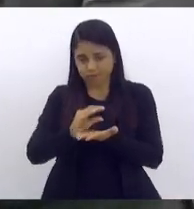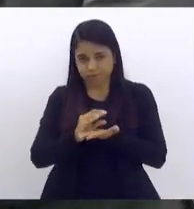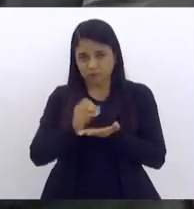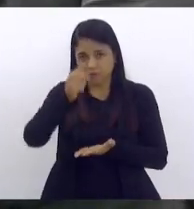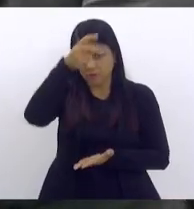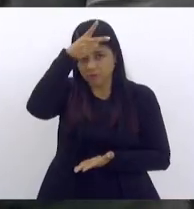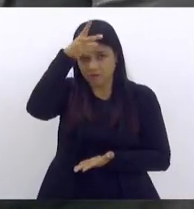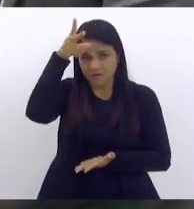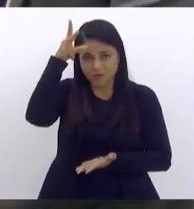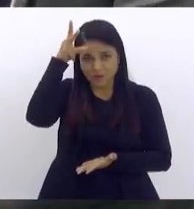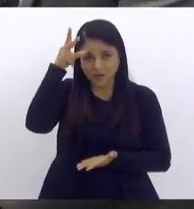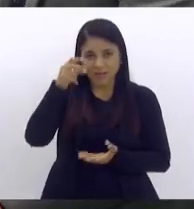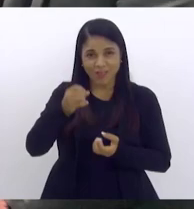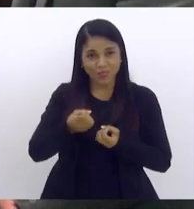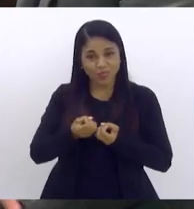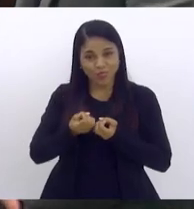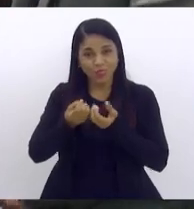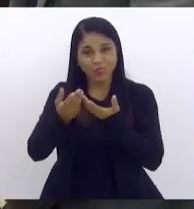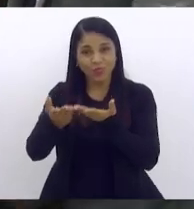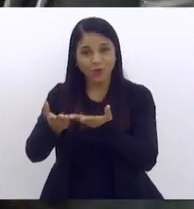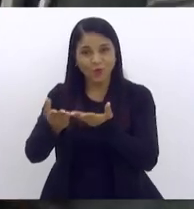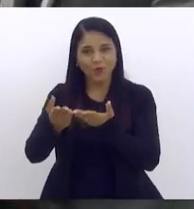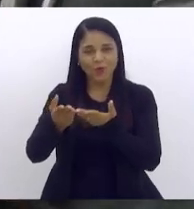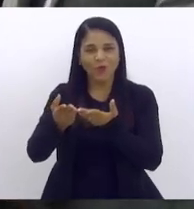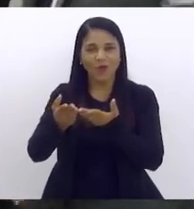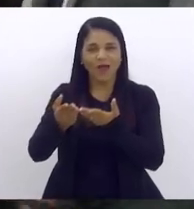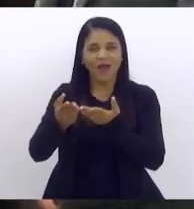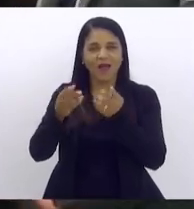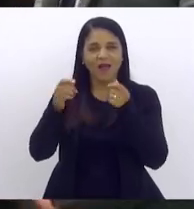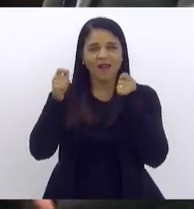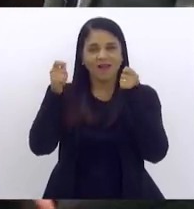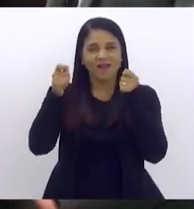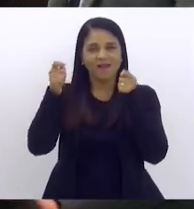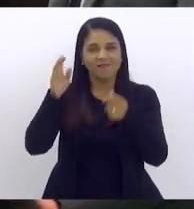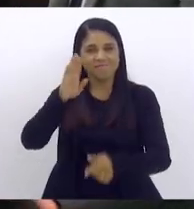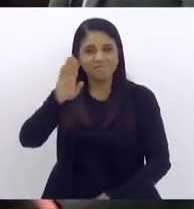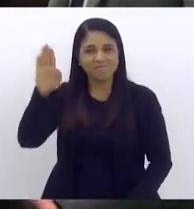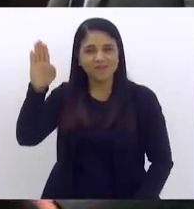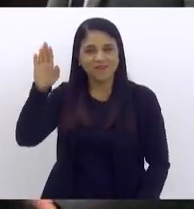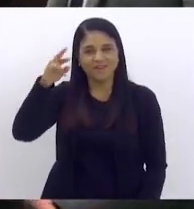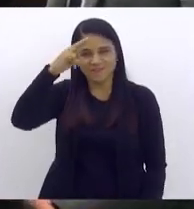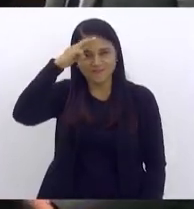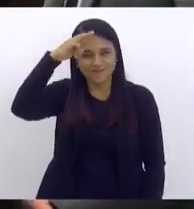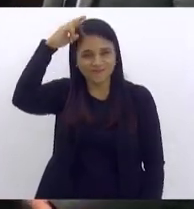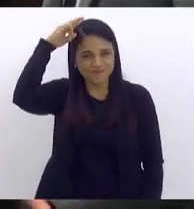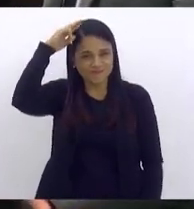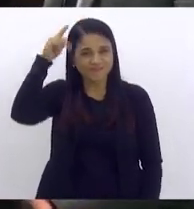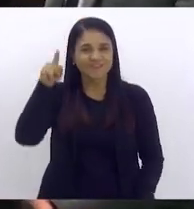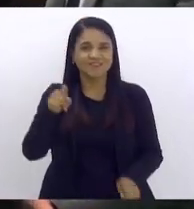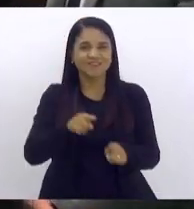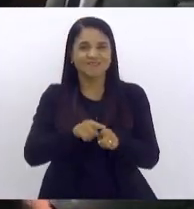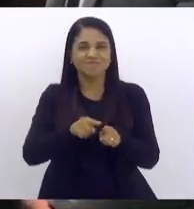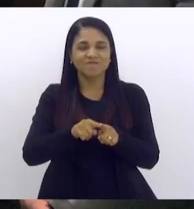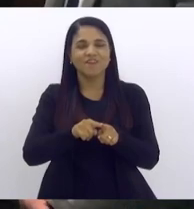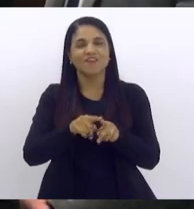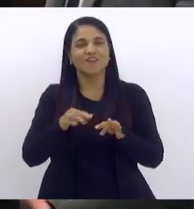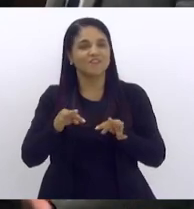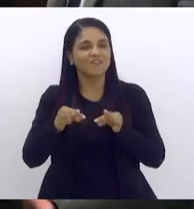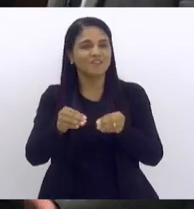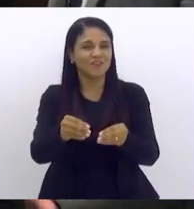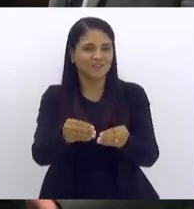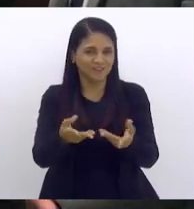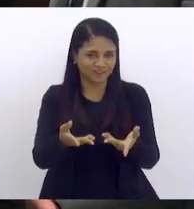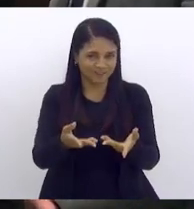foi doador da campanha eleitoral do senhor Renan Ferreirinha, dos seus apaniguados, das suas dobradas